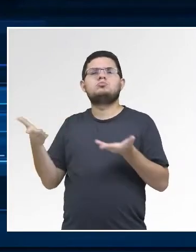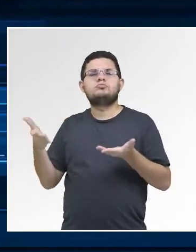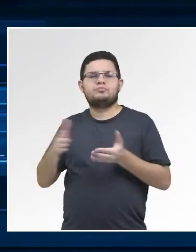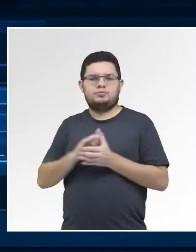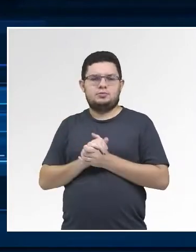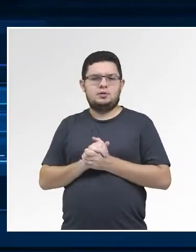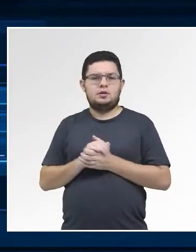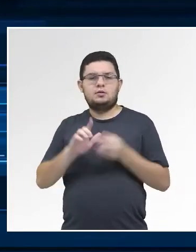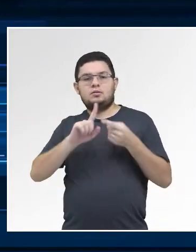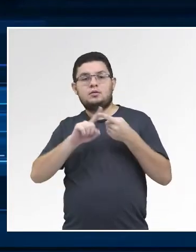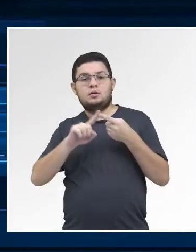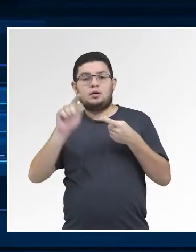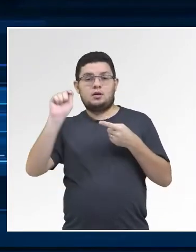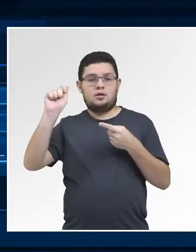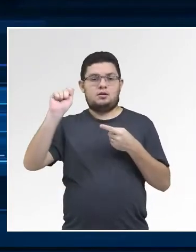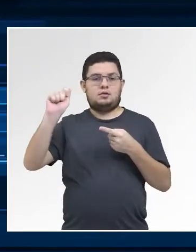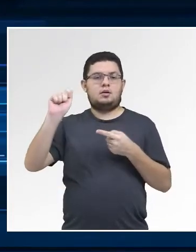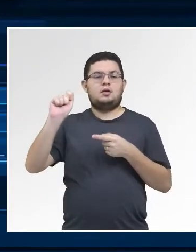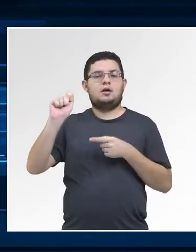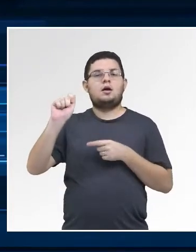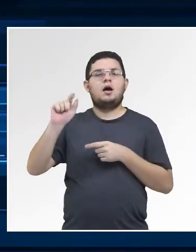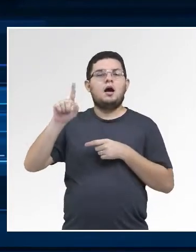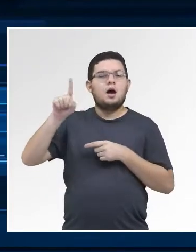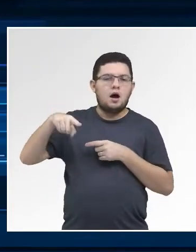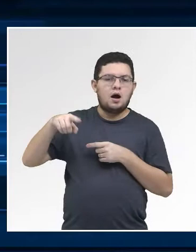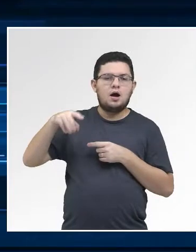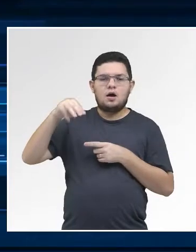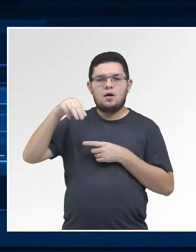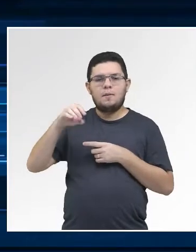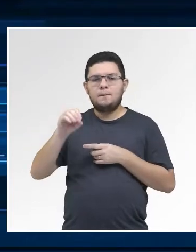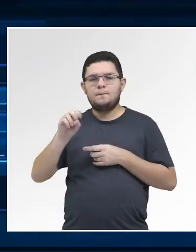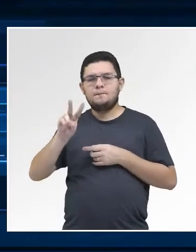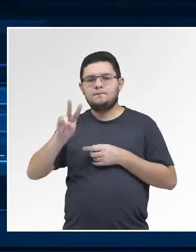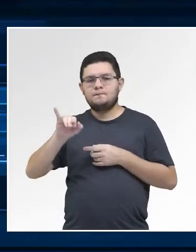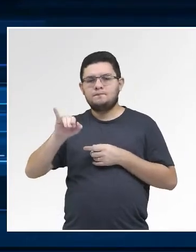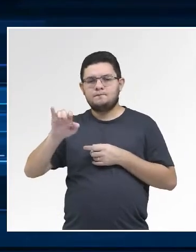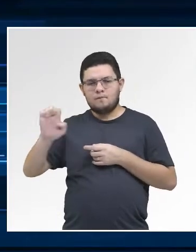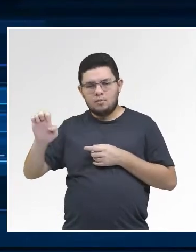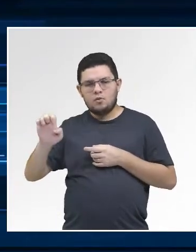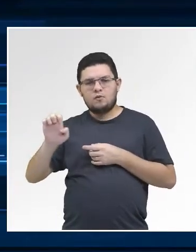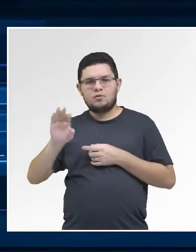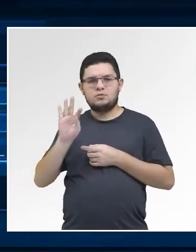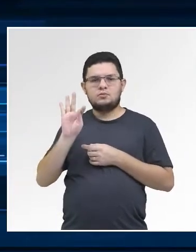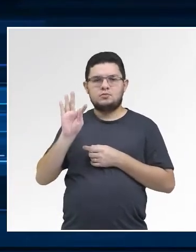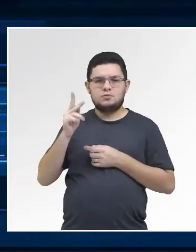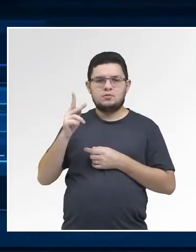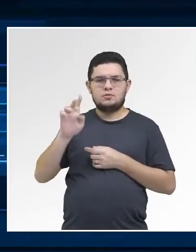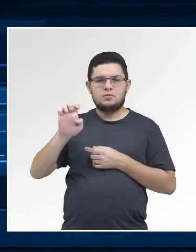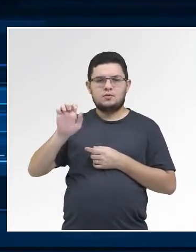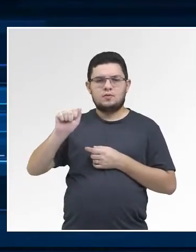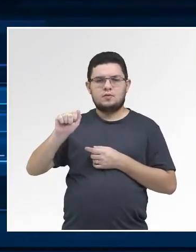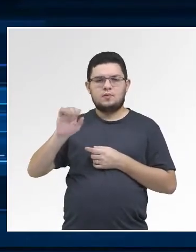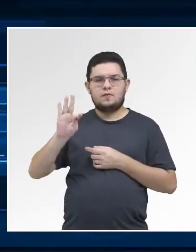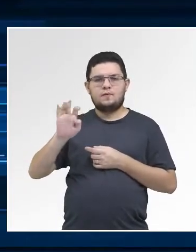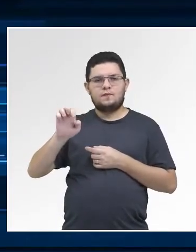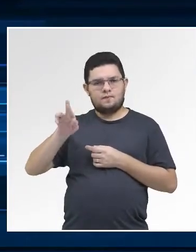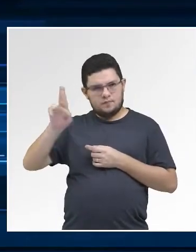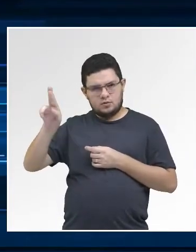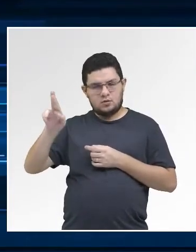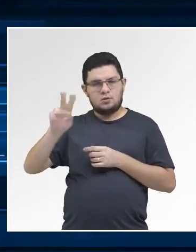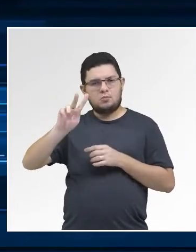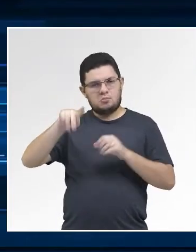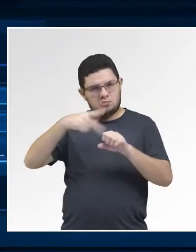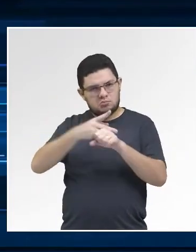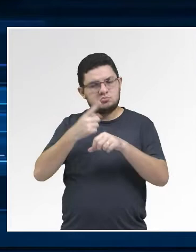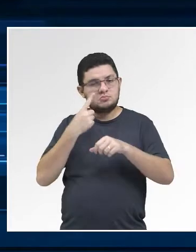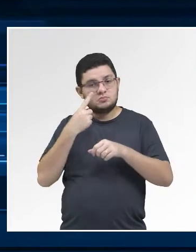theater. Ok? Esse local aí, movie theater, eu não vou dizer agora o que é. vocês vão me dizer depois, no chat público.